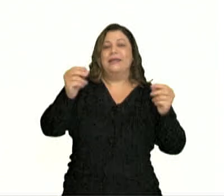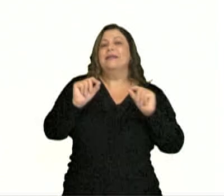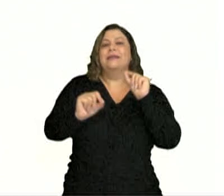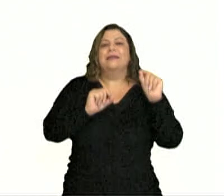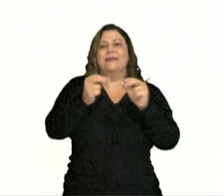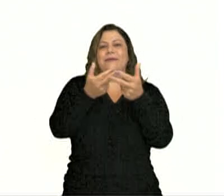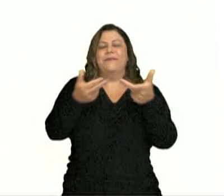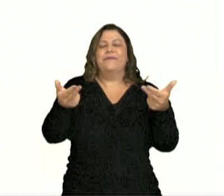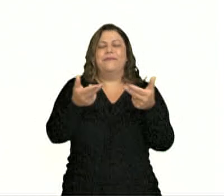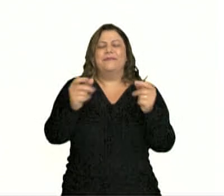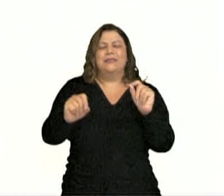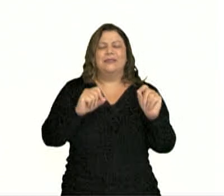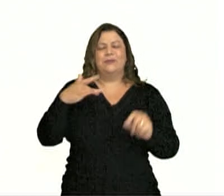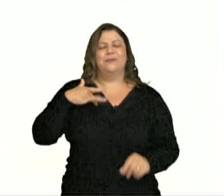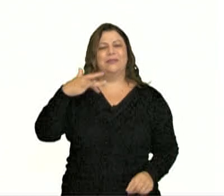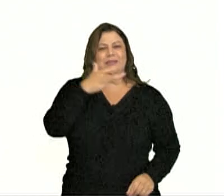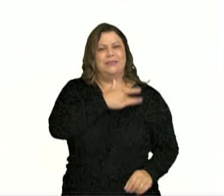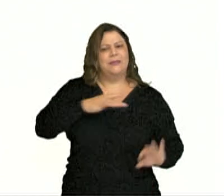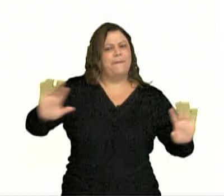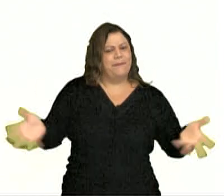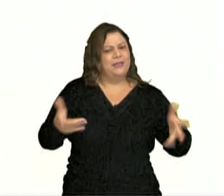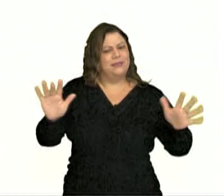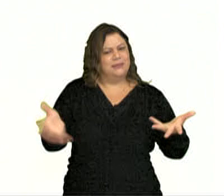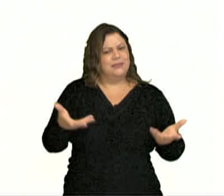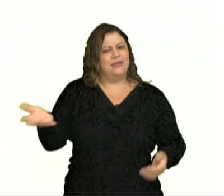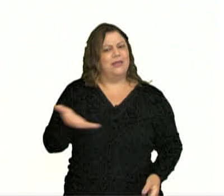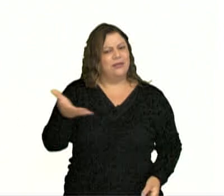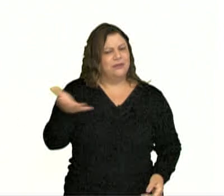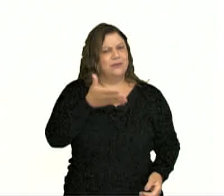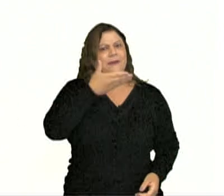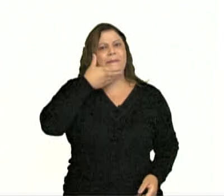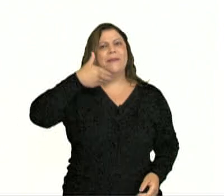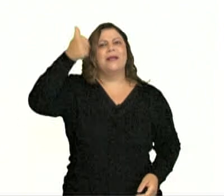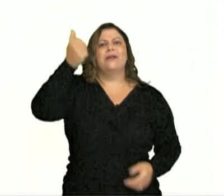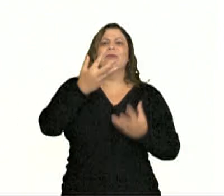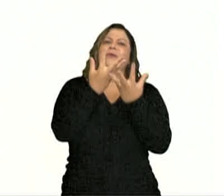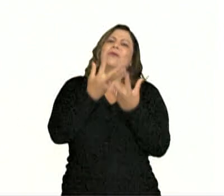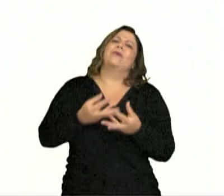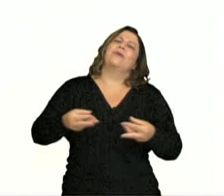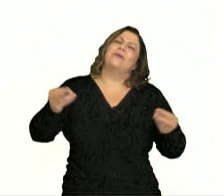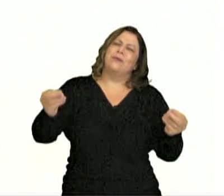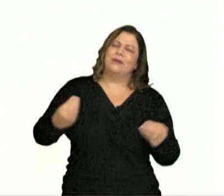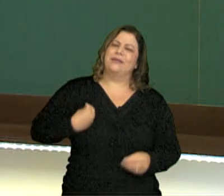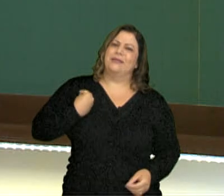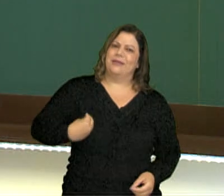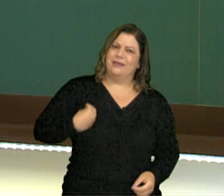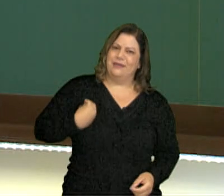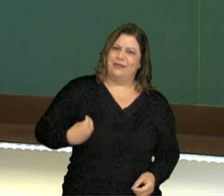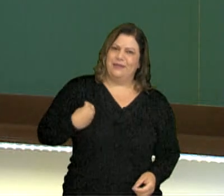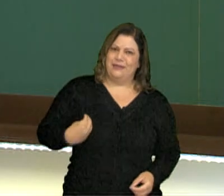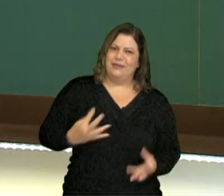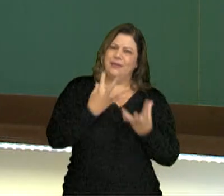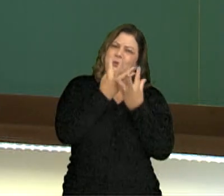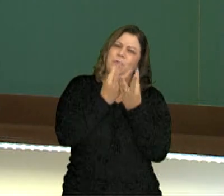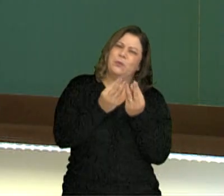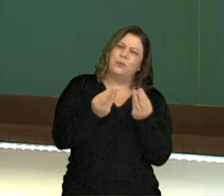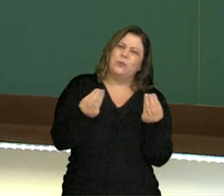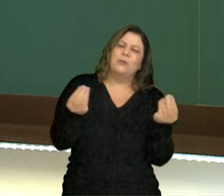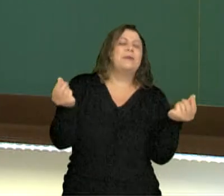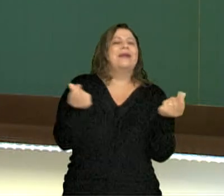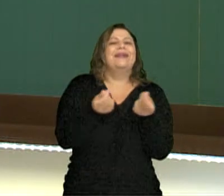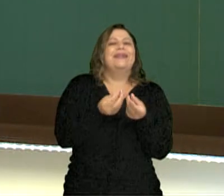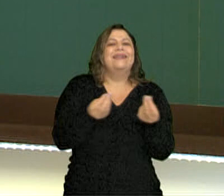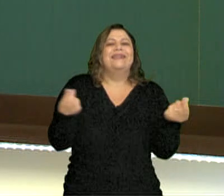um estilo de vida mais ativo, melhora nessa qualidade de vida. Não só pela melhora da autoimagem, gente, mas